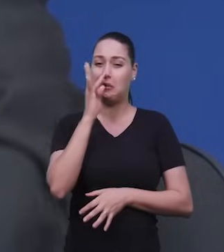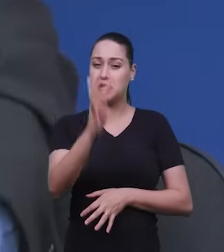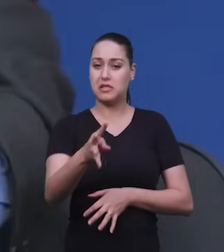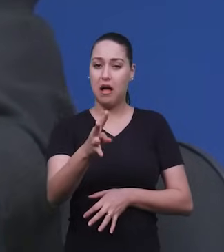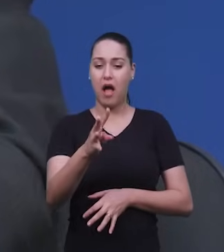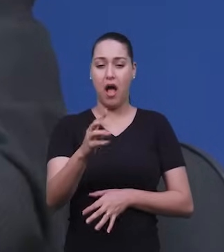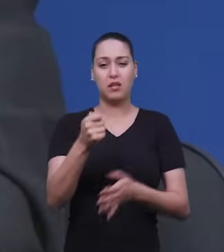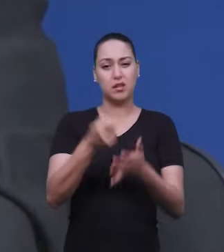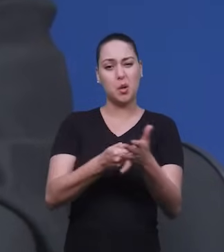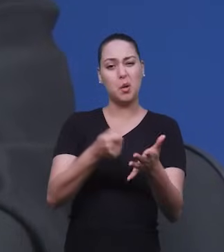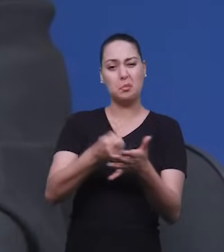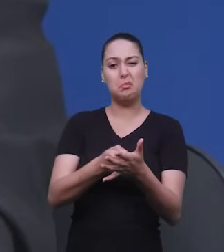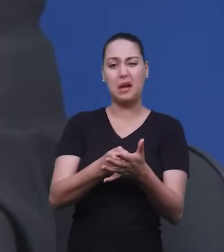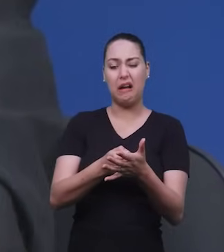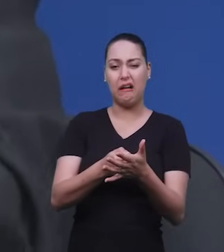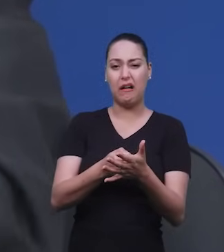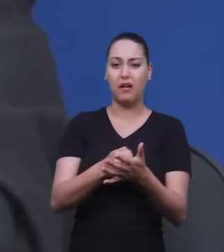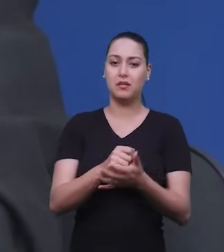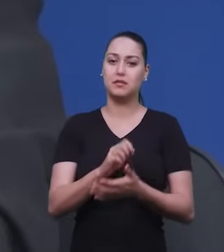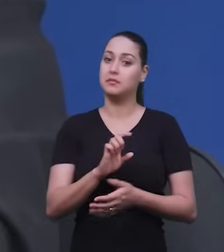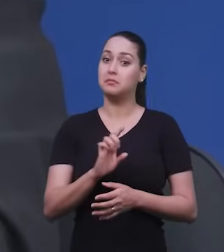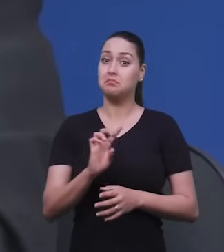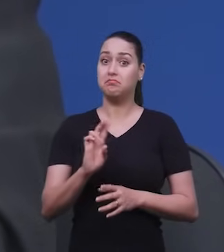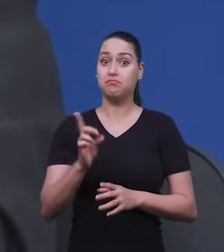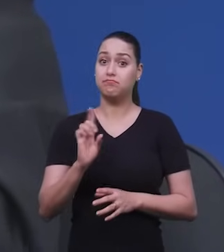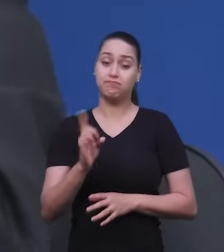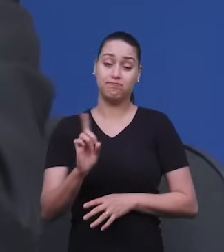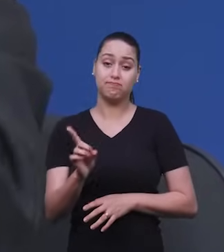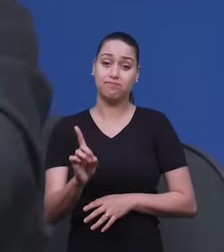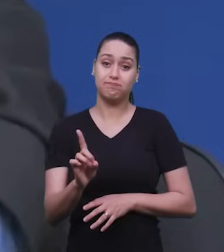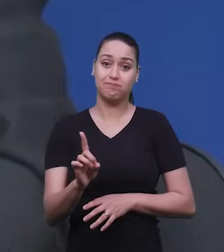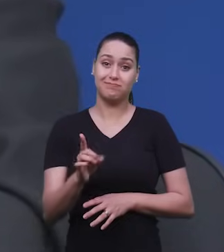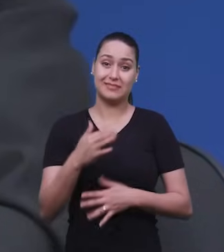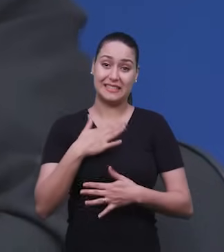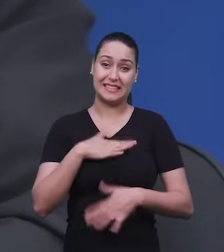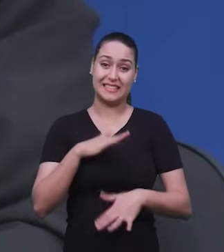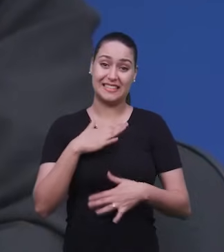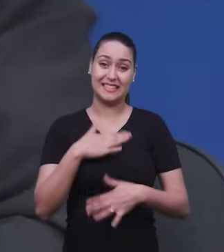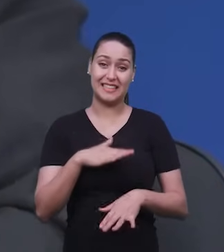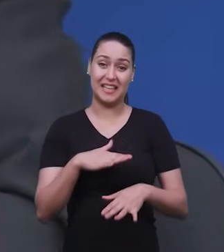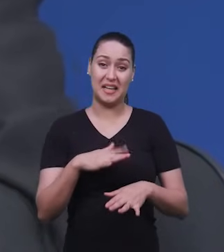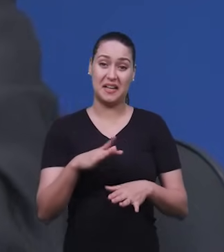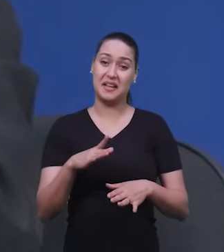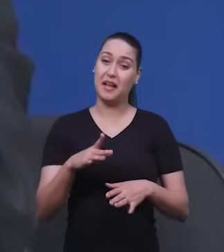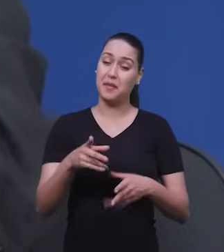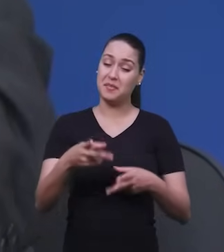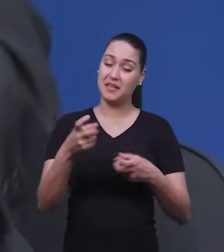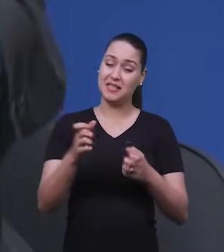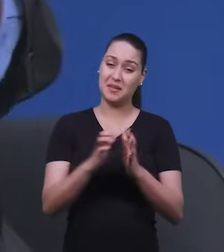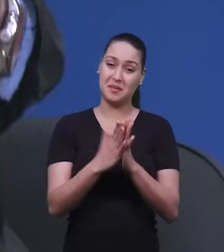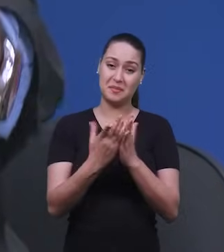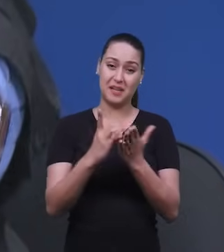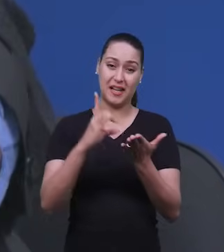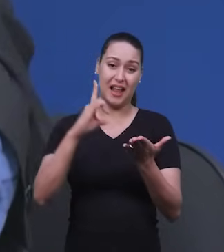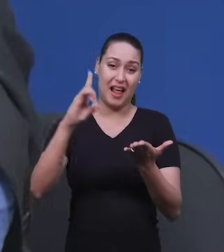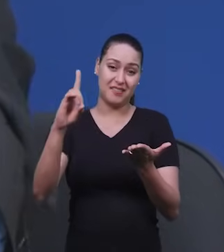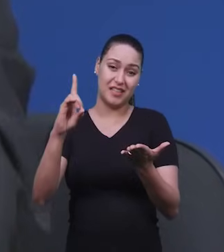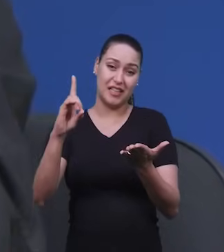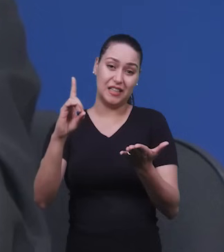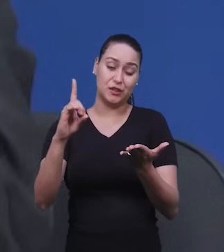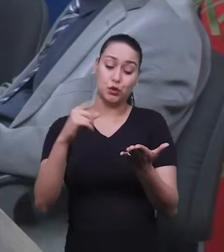cobrado, e na verdade é o contrário. É só nós pegarmos ali a parábola do filho pródigo, né? Isso. O pai estava